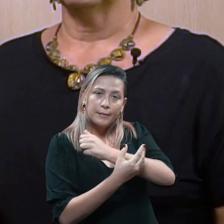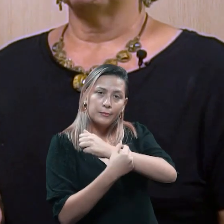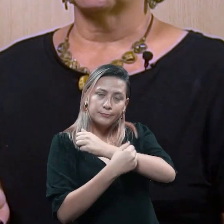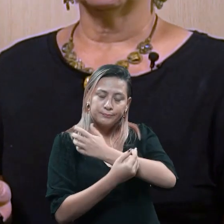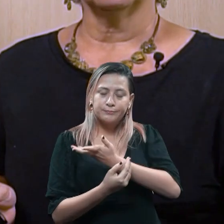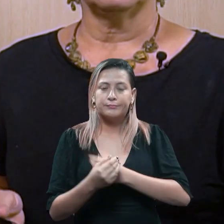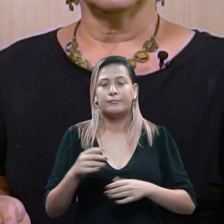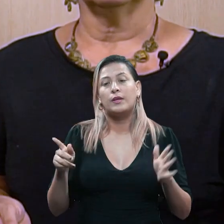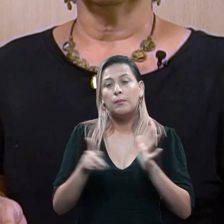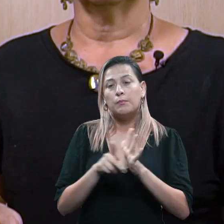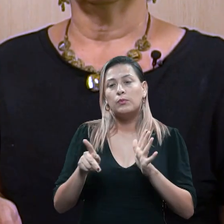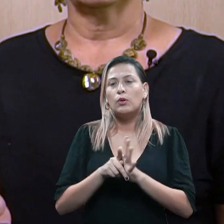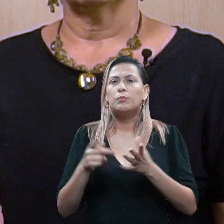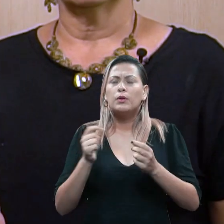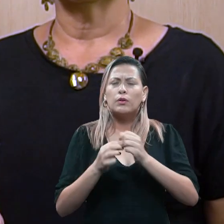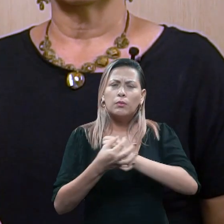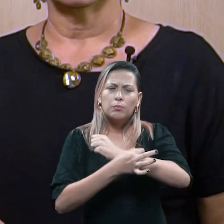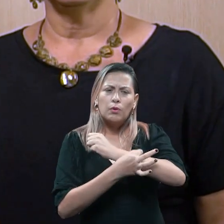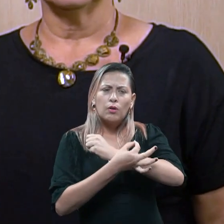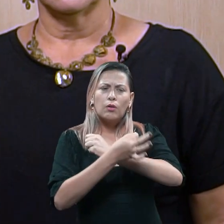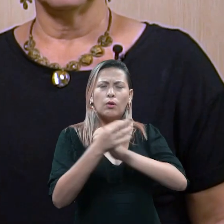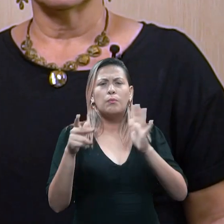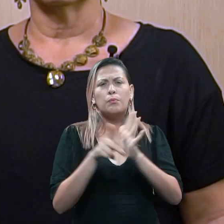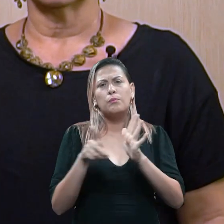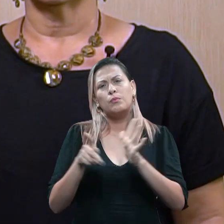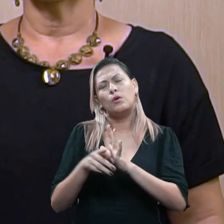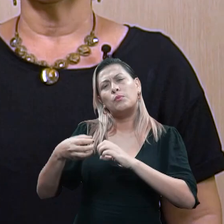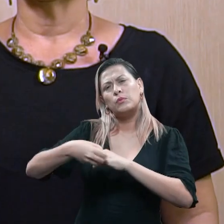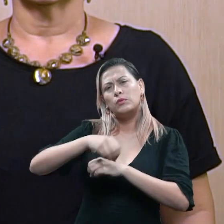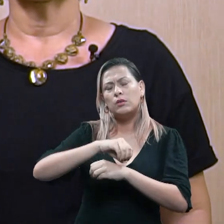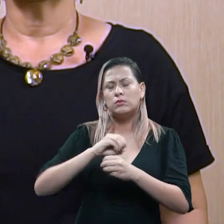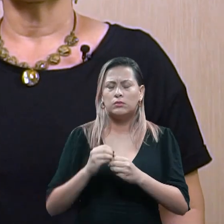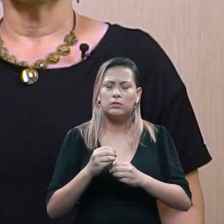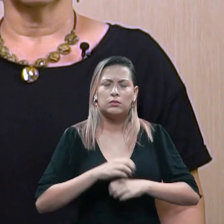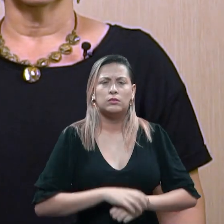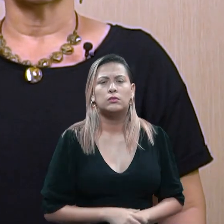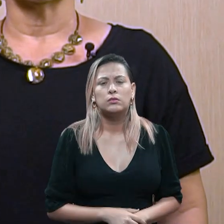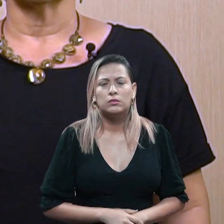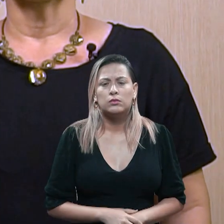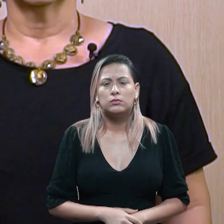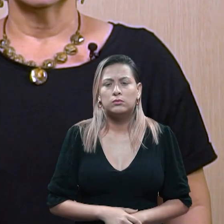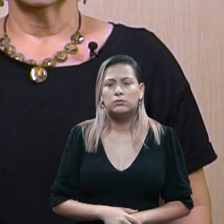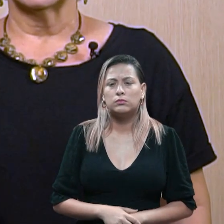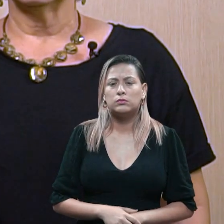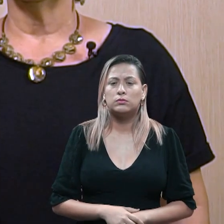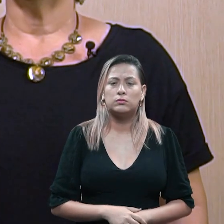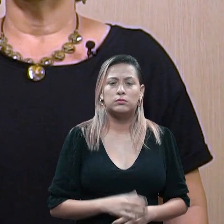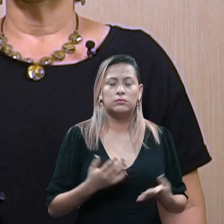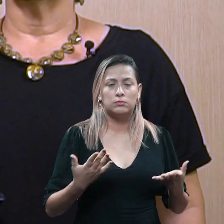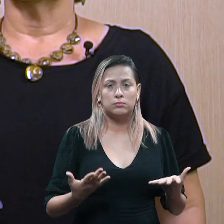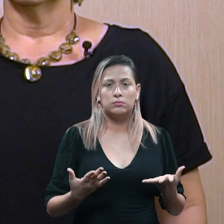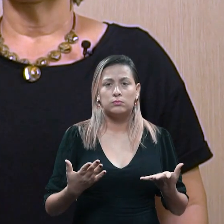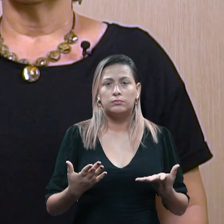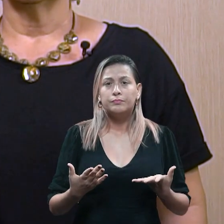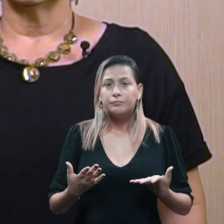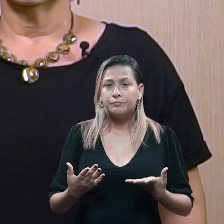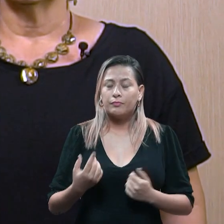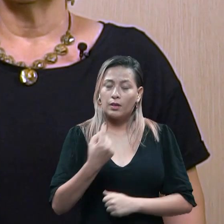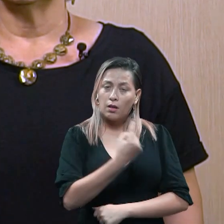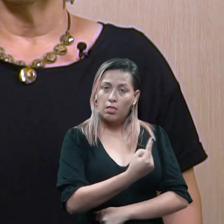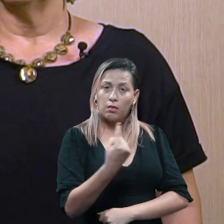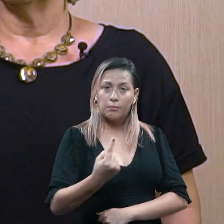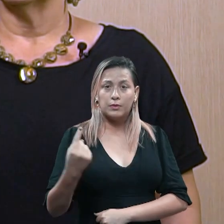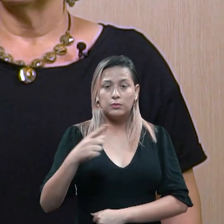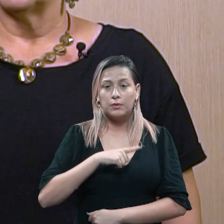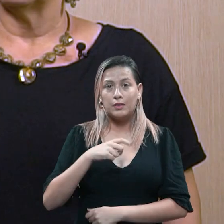eles são prolongamentos de células epidérmicas queratinizadas mortas. Cada indivíduo tem cerca